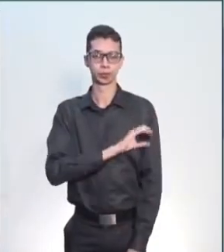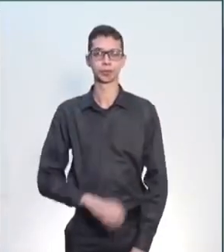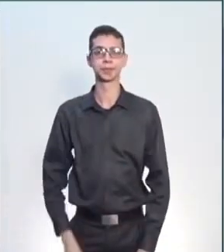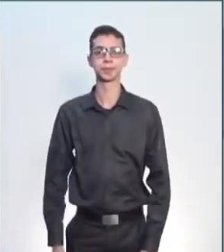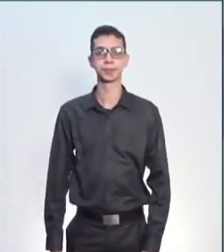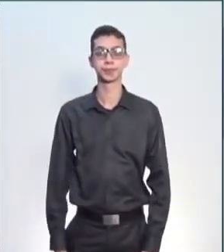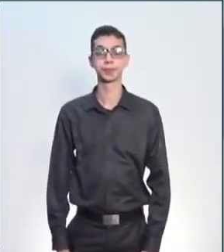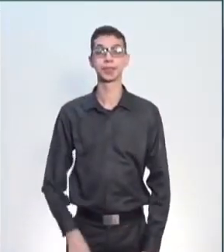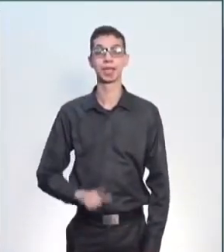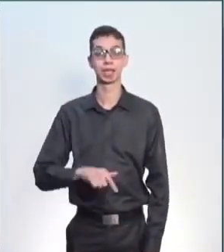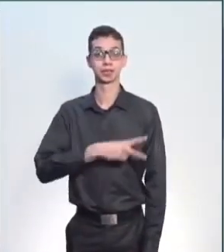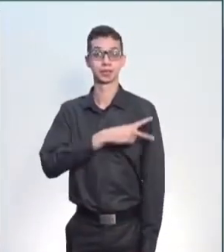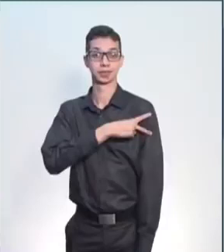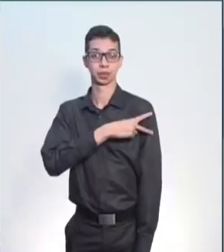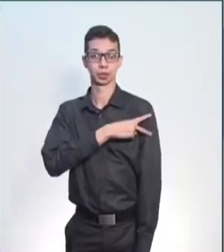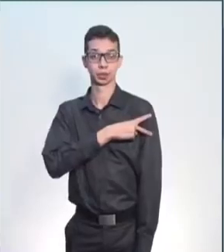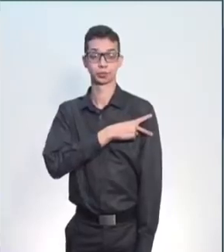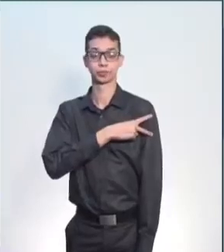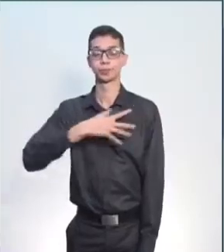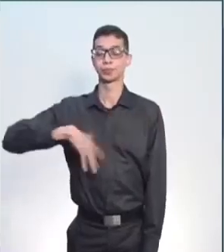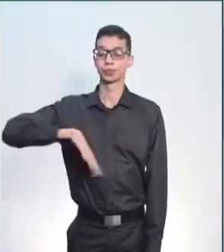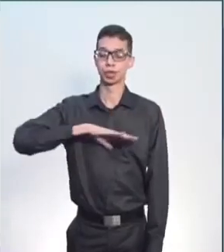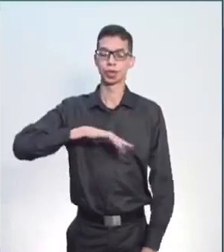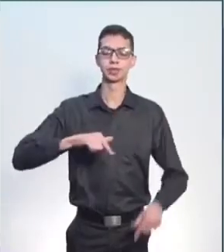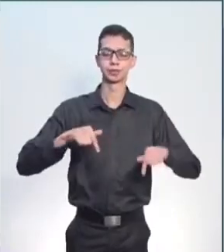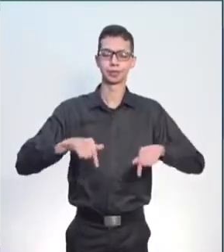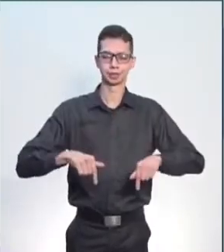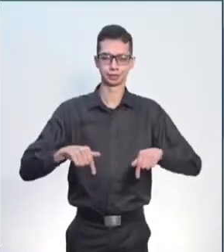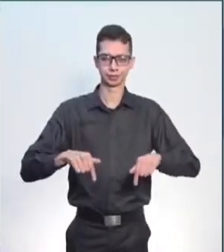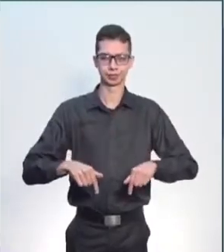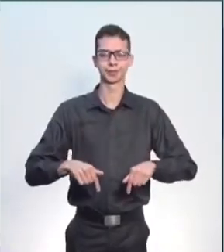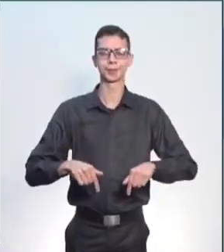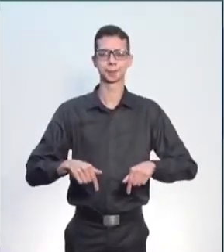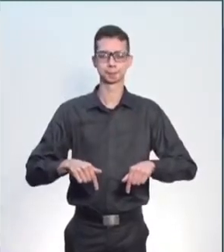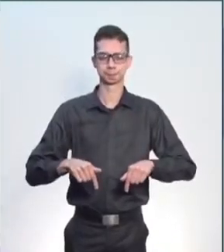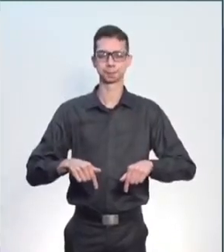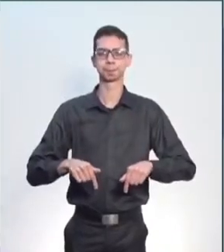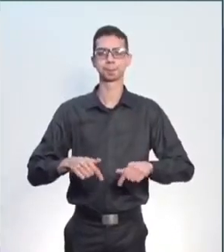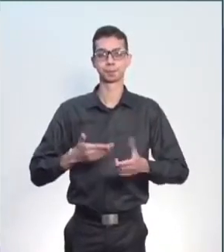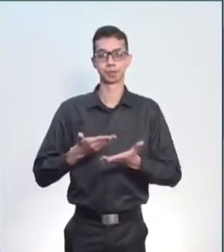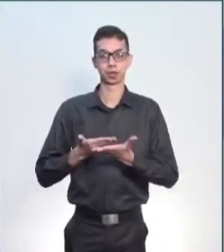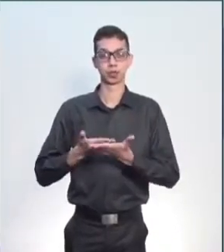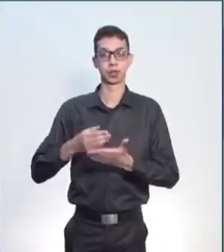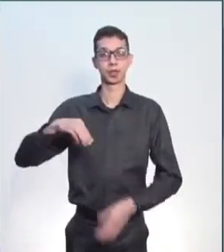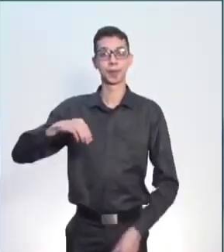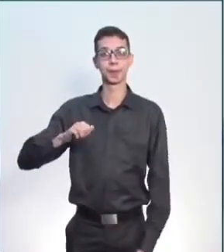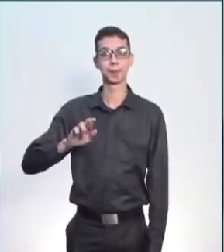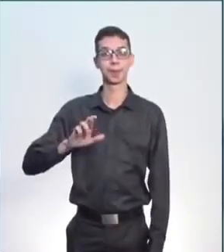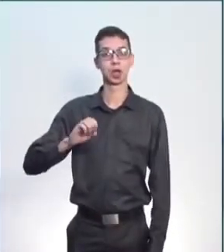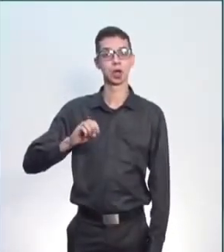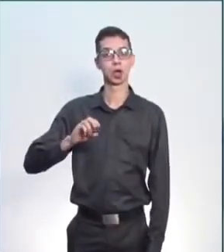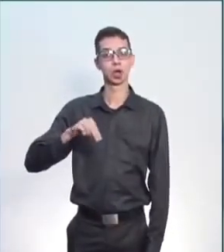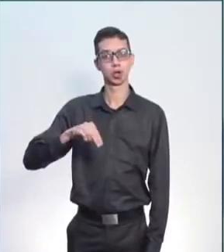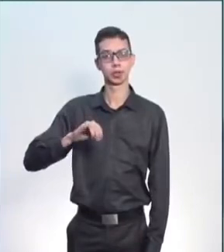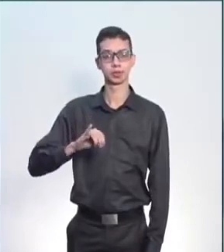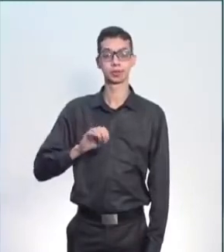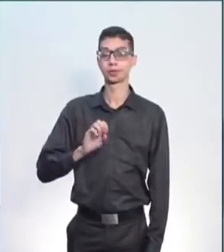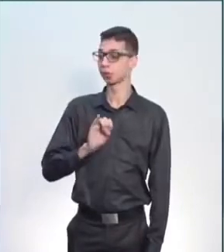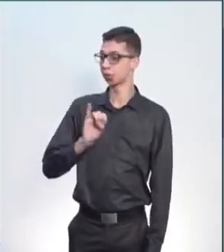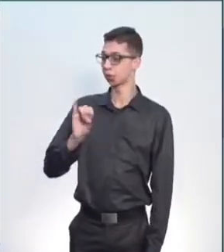segunda série. Nós estamos aqui, né, nesta aula, o professor Marconi. Oi, professor Marconi, ele vai